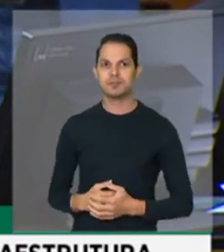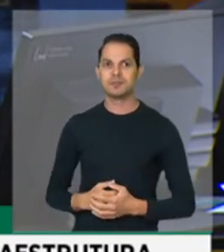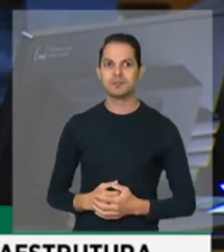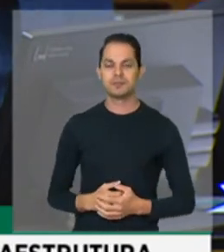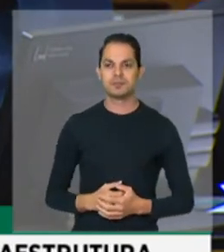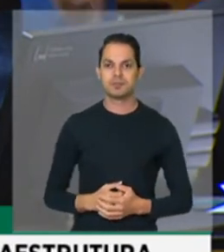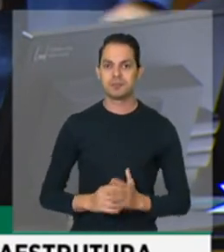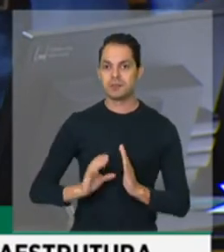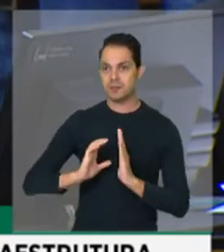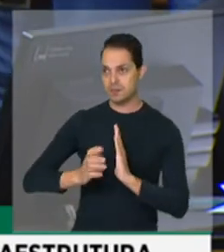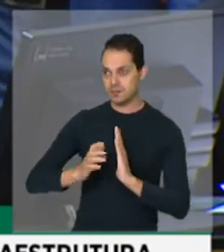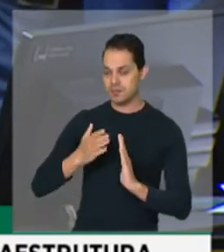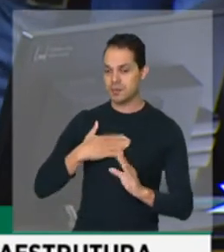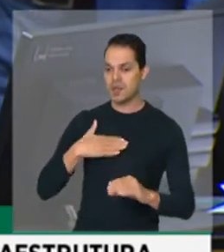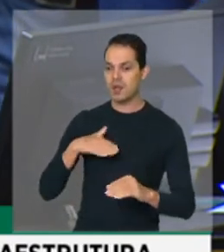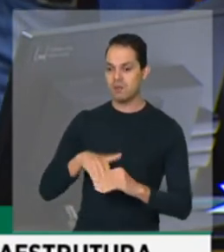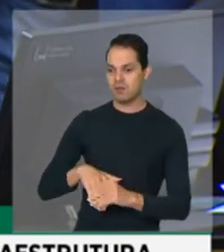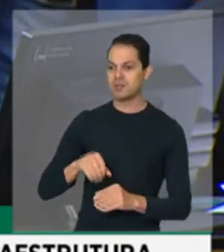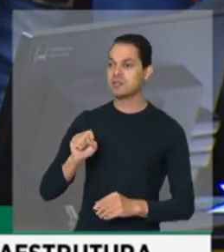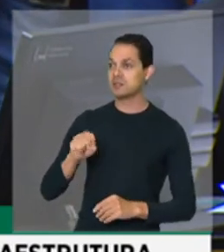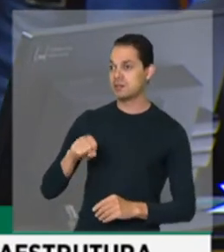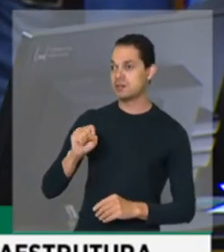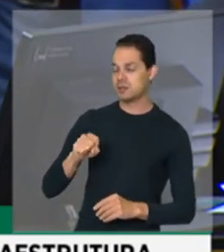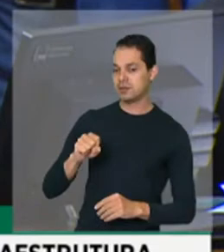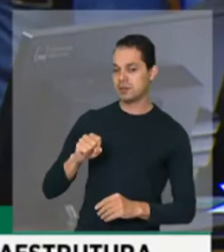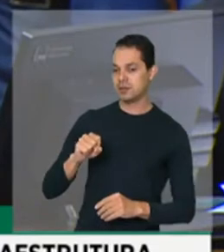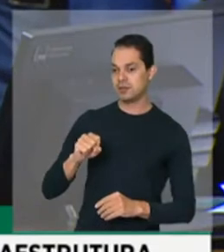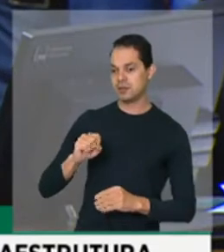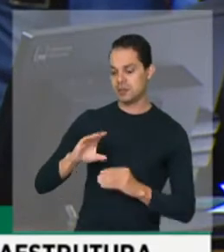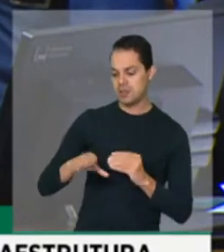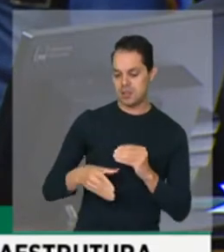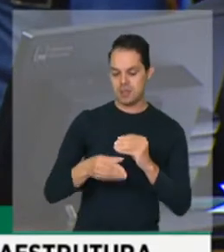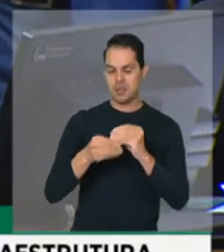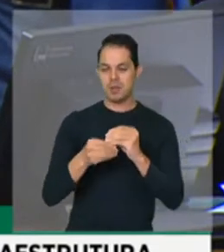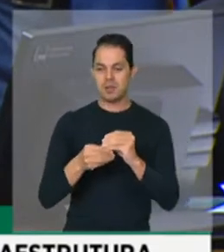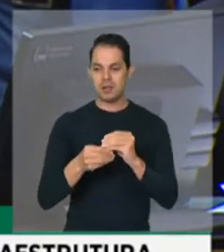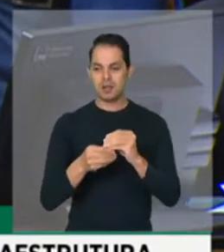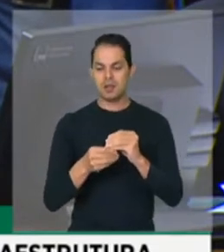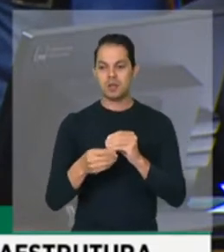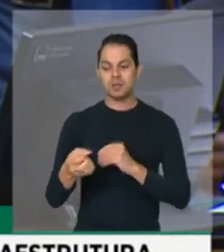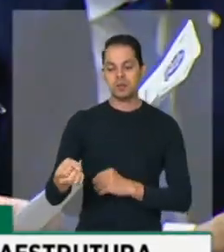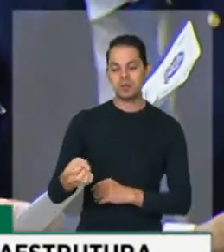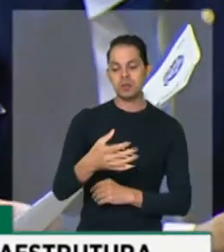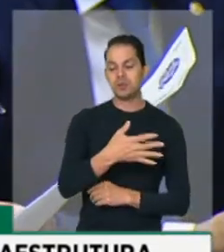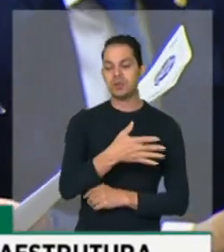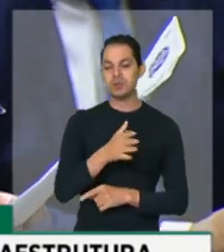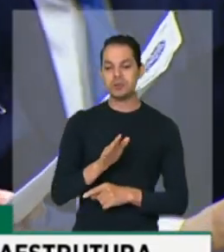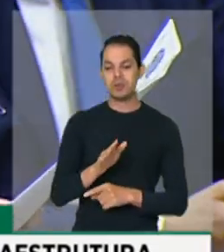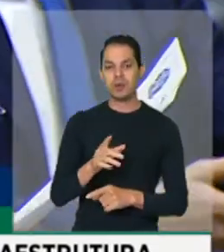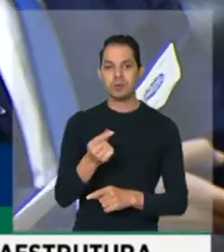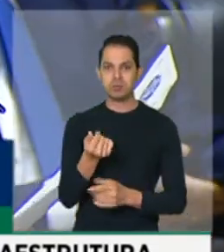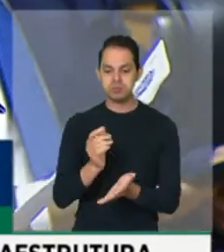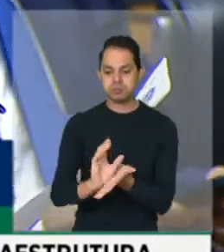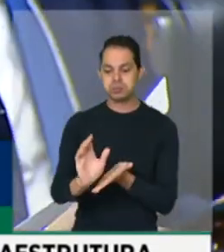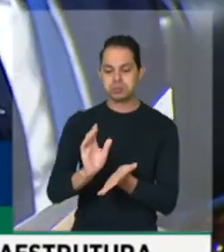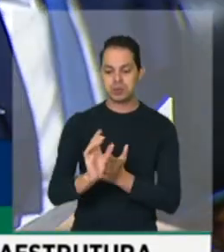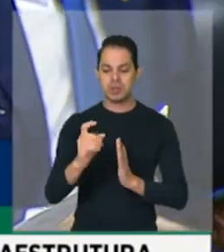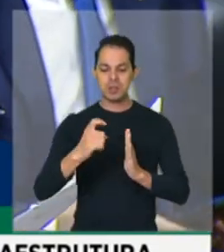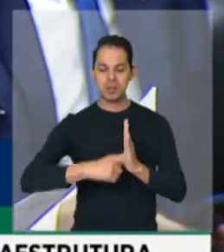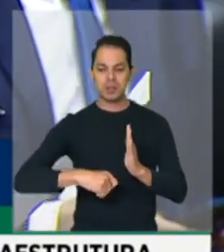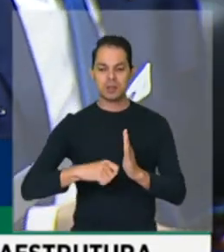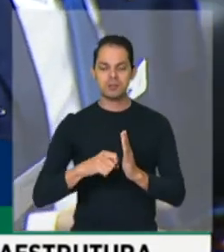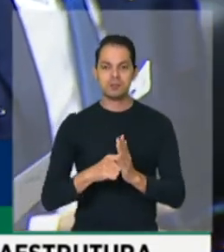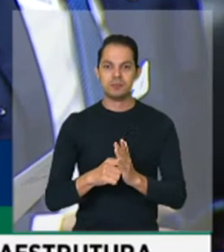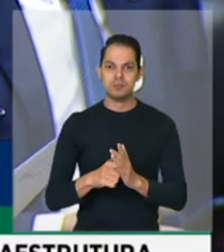A Rede orienta, sim, senhor presidente, a implementação dos novos benefícios tributários para os debêntures,